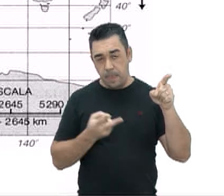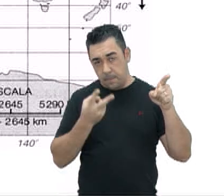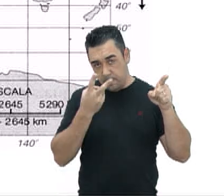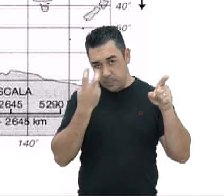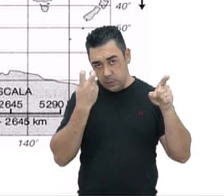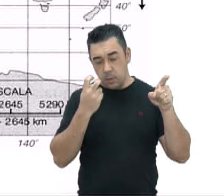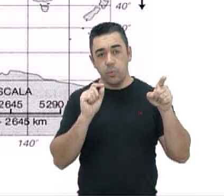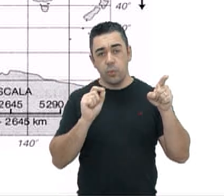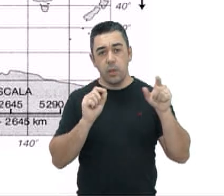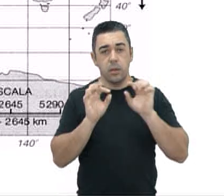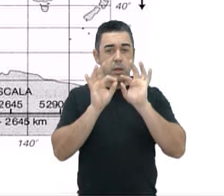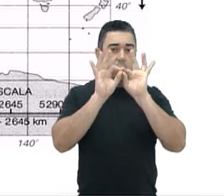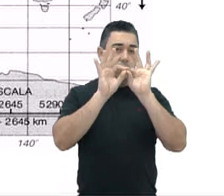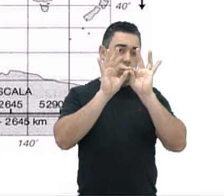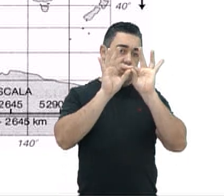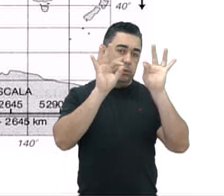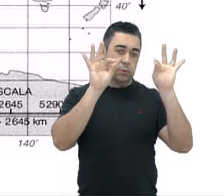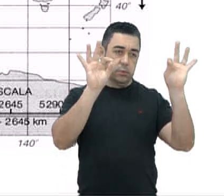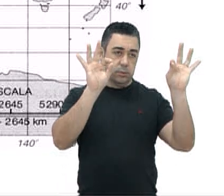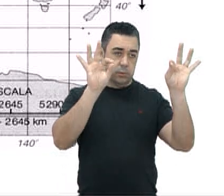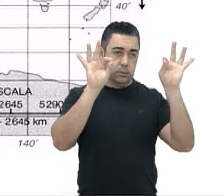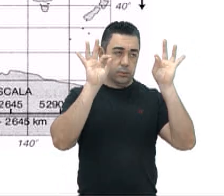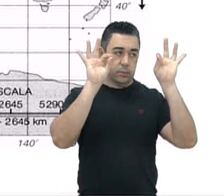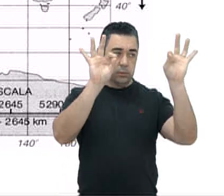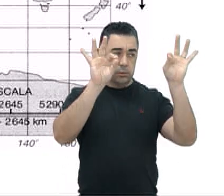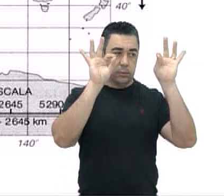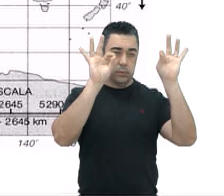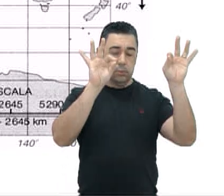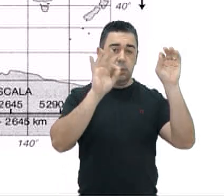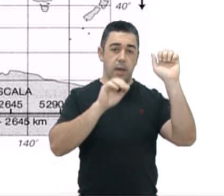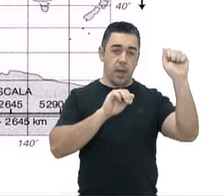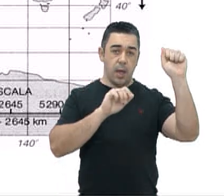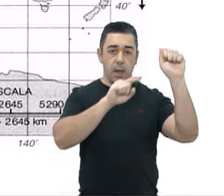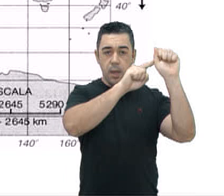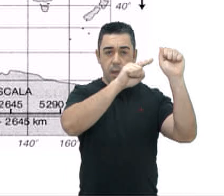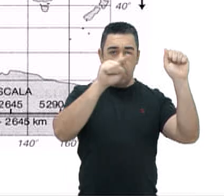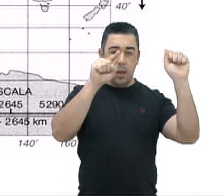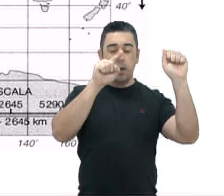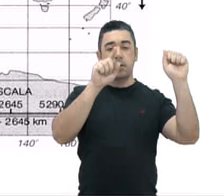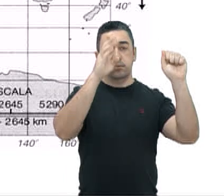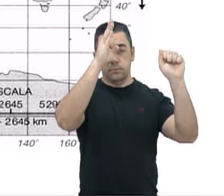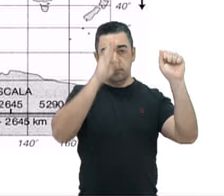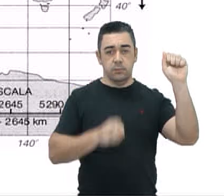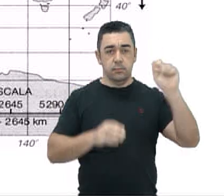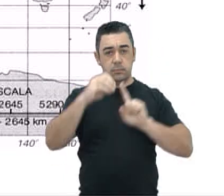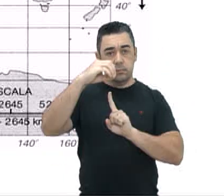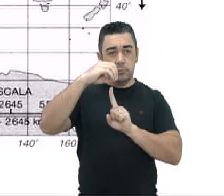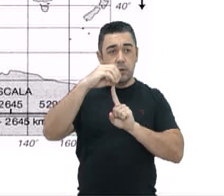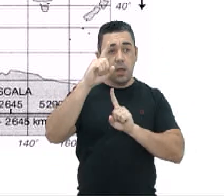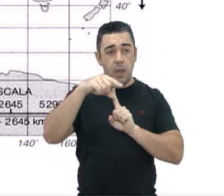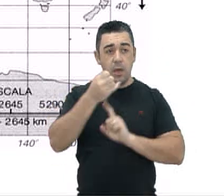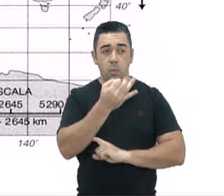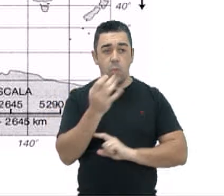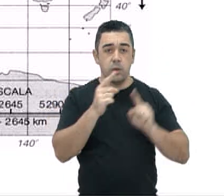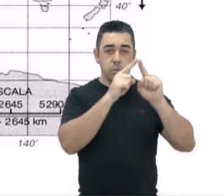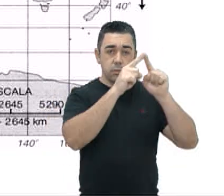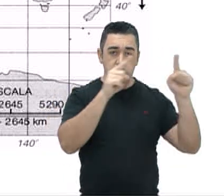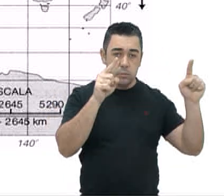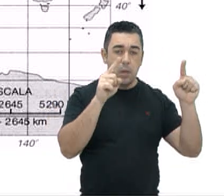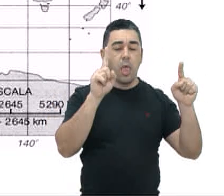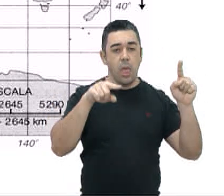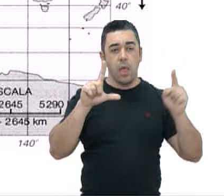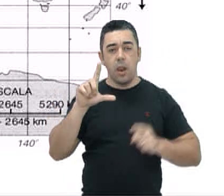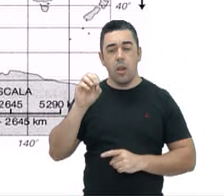que existe uma distância entre o ponto A e a linha do meridiano de Greenwich. E é essa distância que nós chamamos